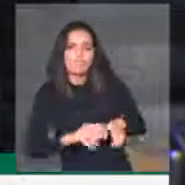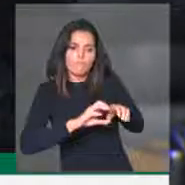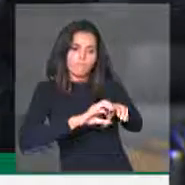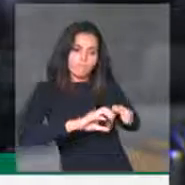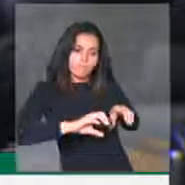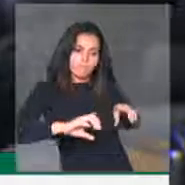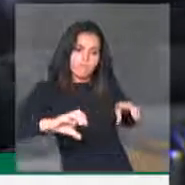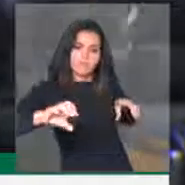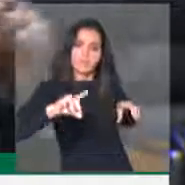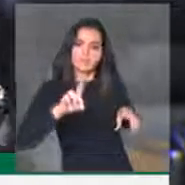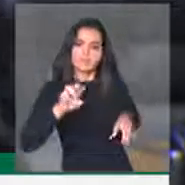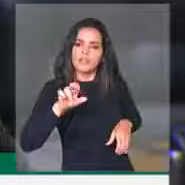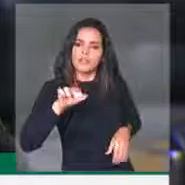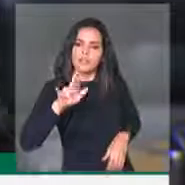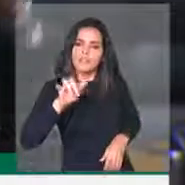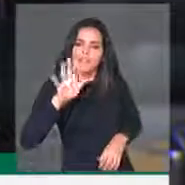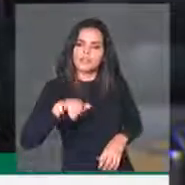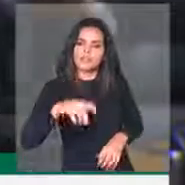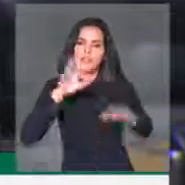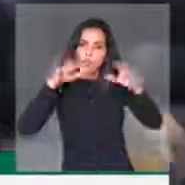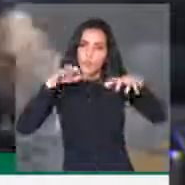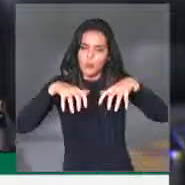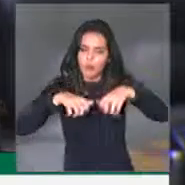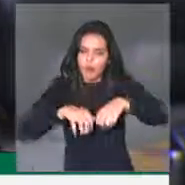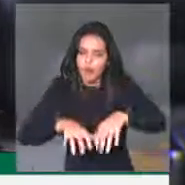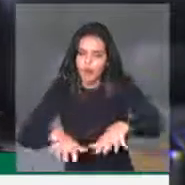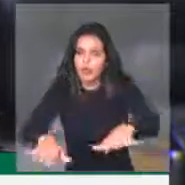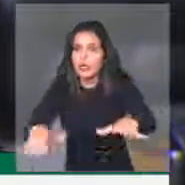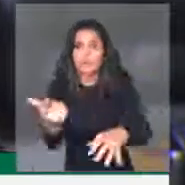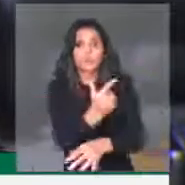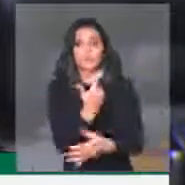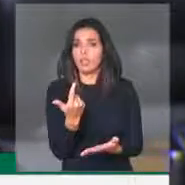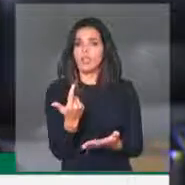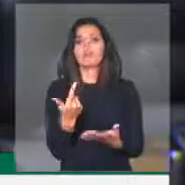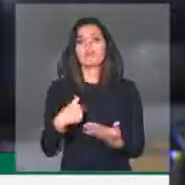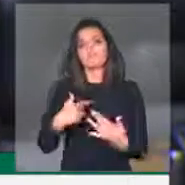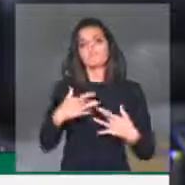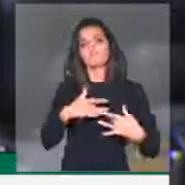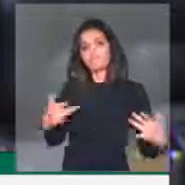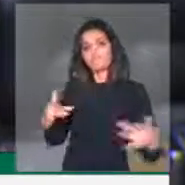Belém. Minha solidariedade ao povo e mais responsabilidade dos governantes. Muito obrigado.